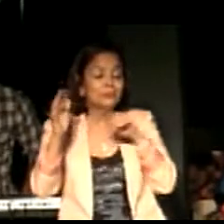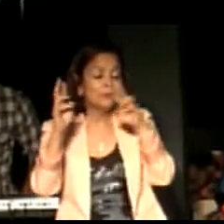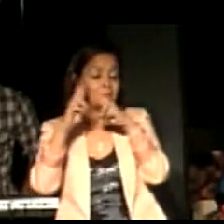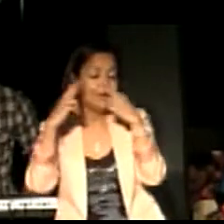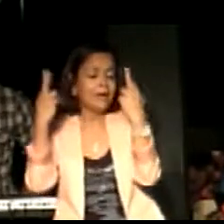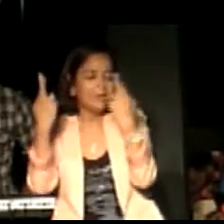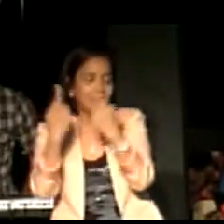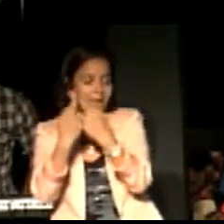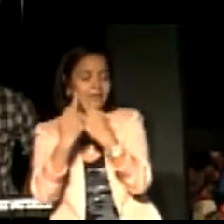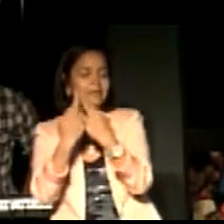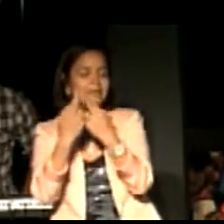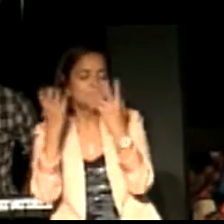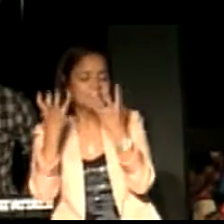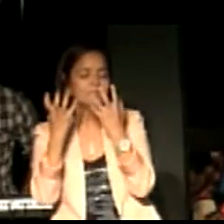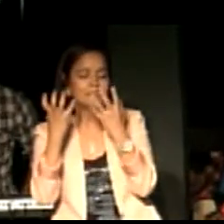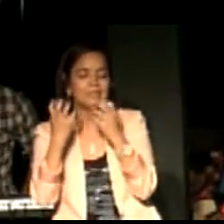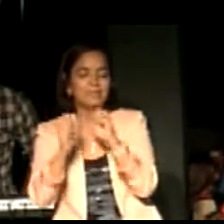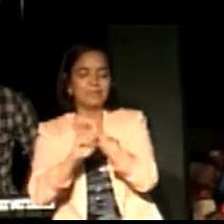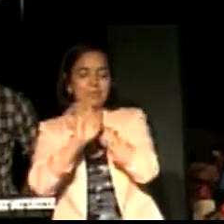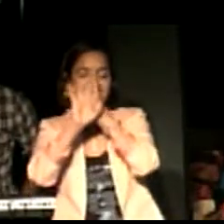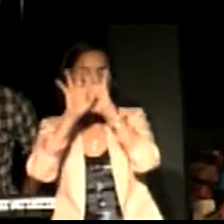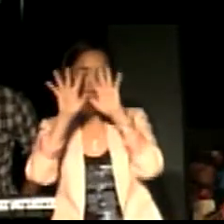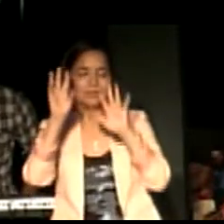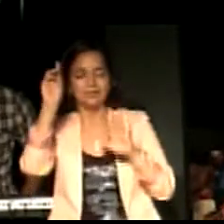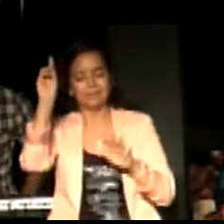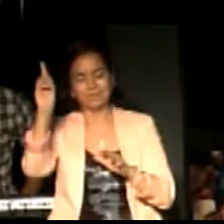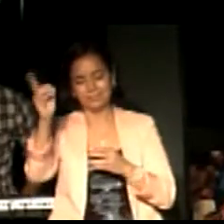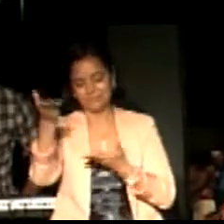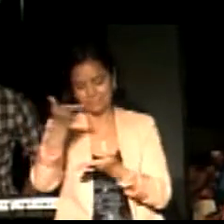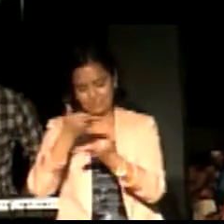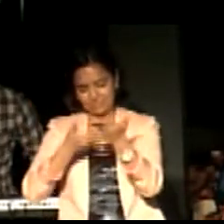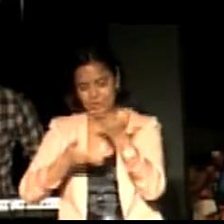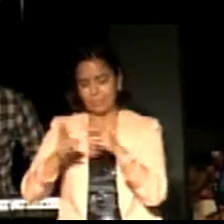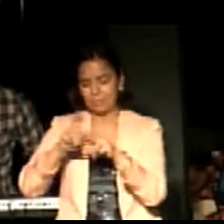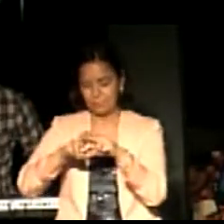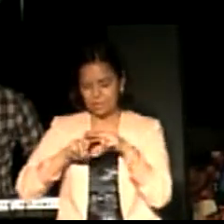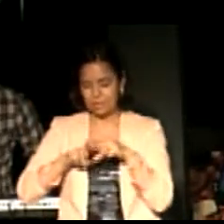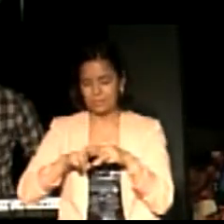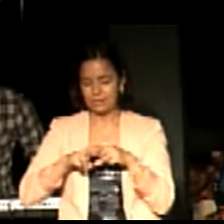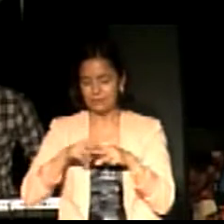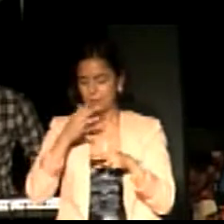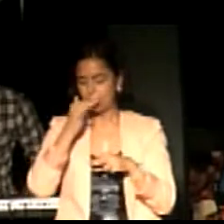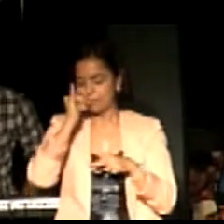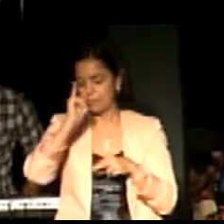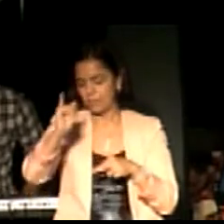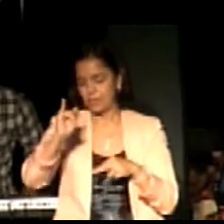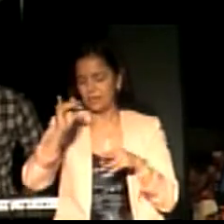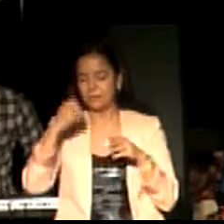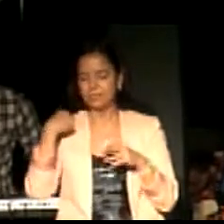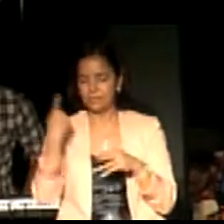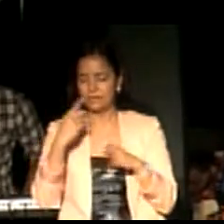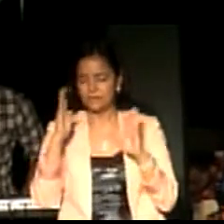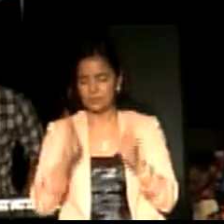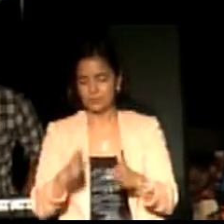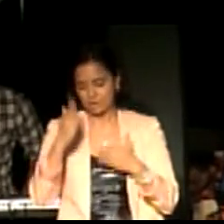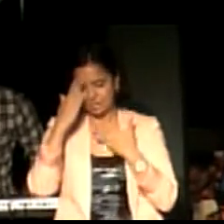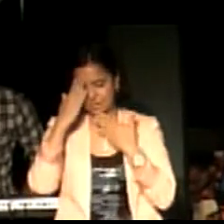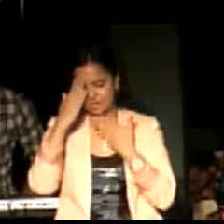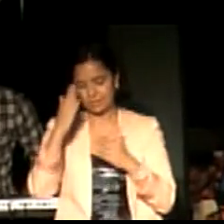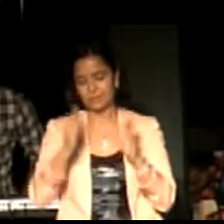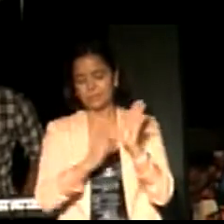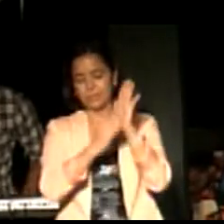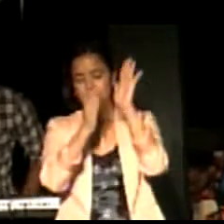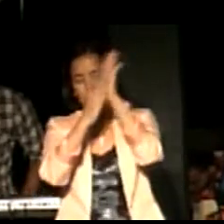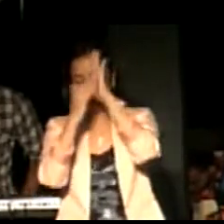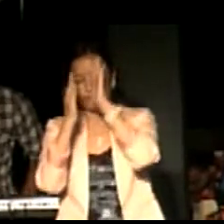queremos contribuir para a glória do Senhor, Deus. E é por isso, Pai, que nós já te agradecemos e te louvamos